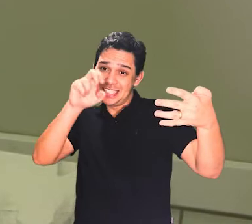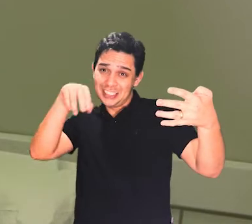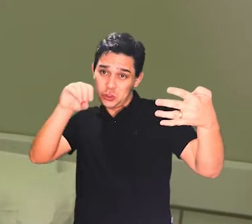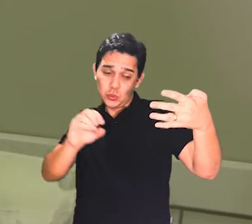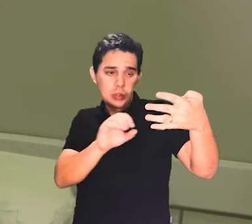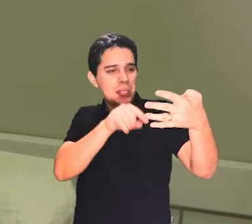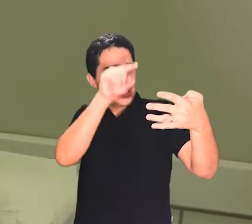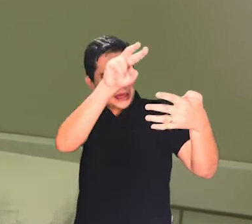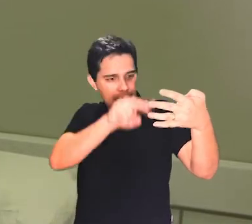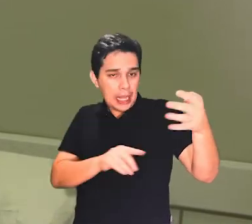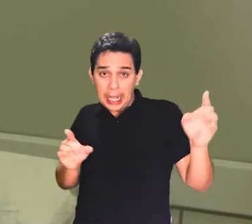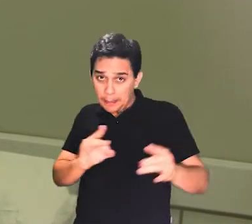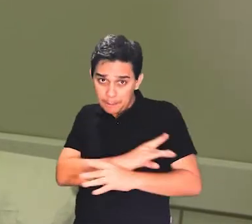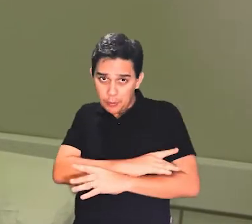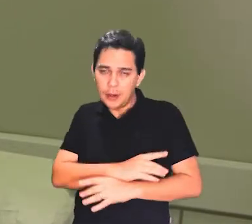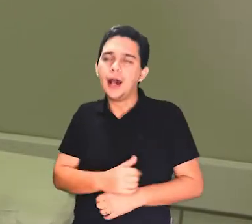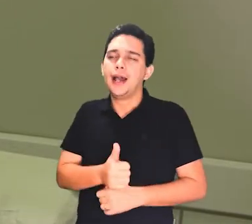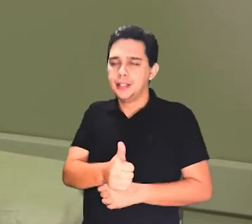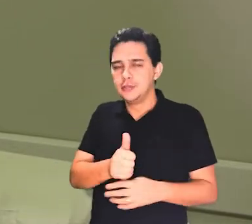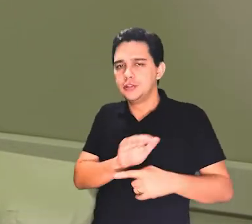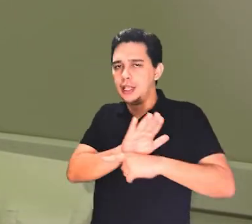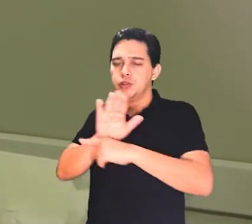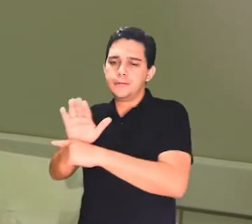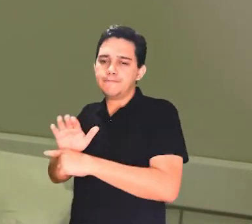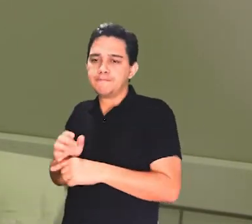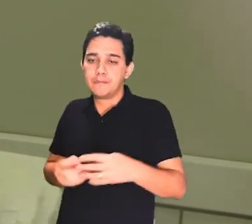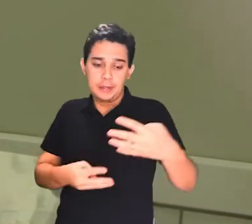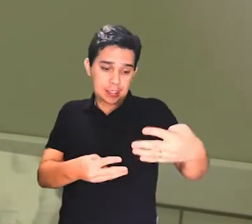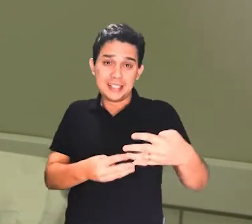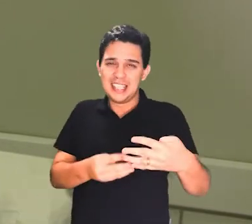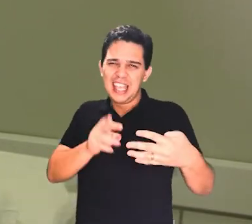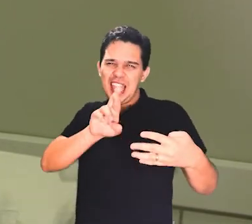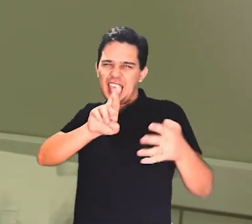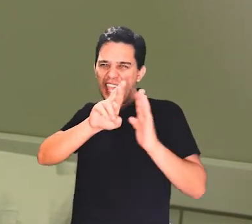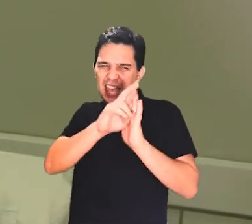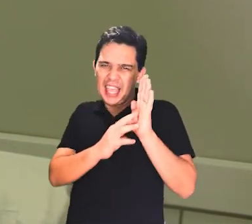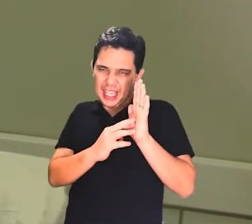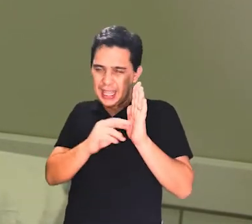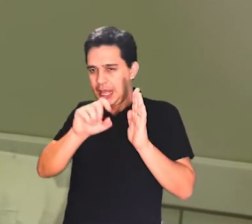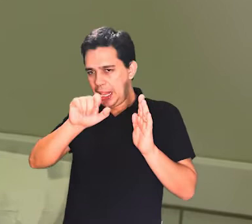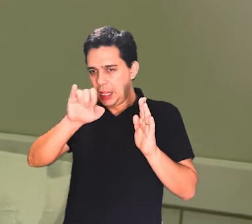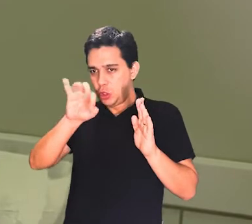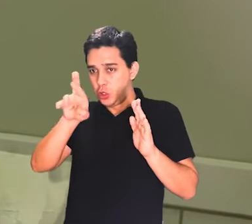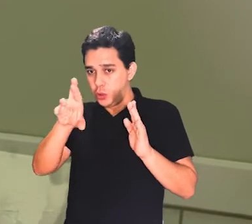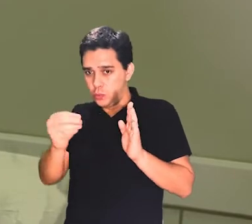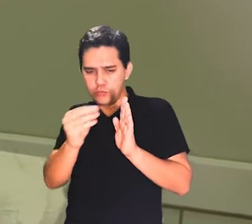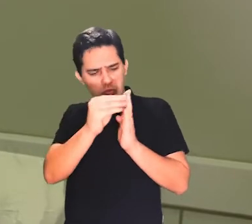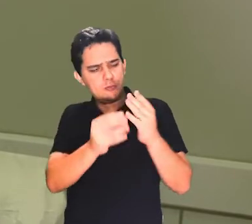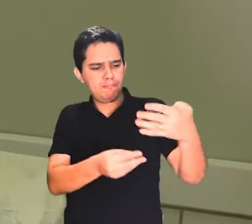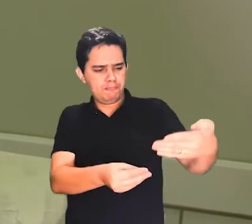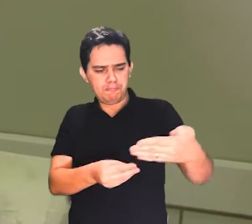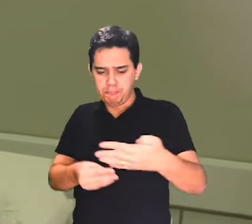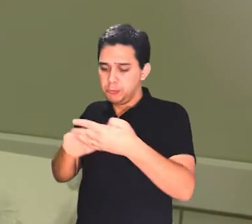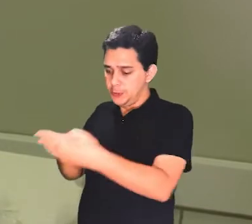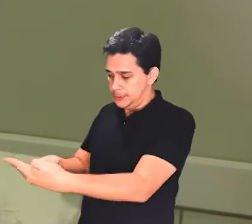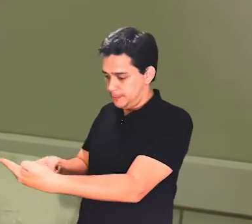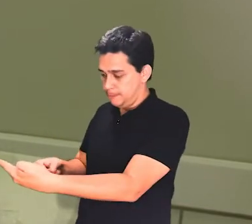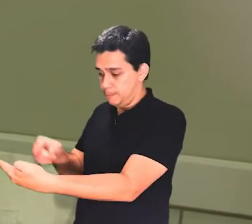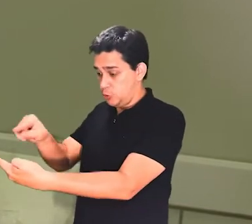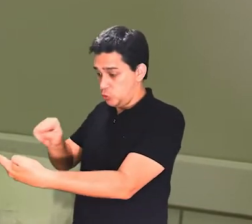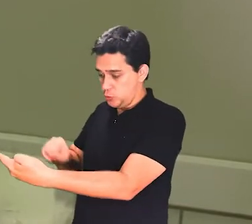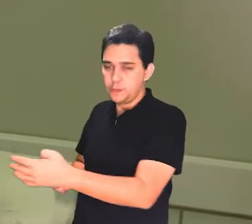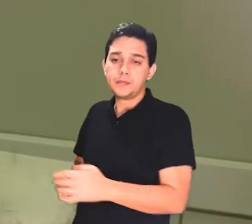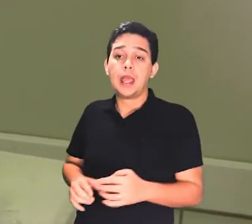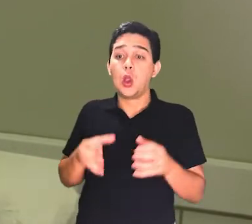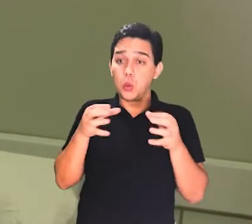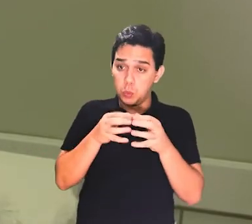já encerrado. Com o relatório desse censo clínico institucional, a Força-Tarefa vai poder se debruçar sobre os